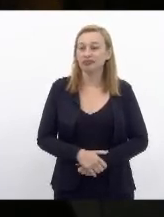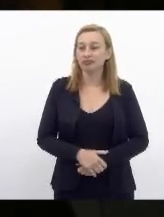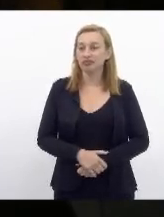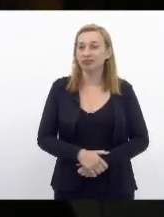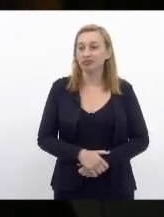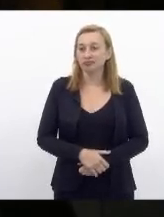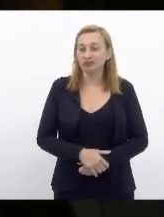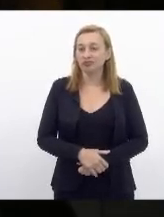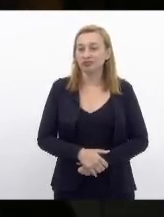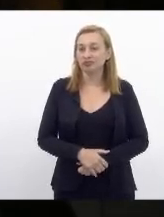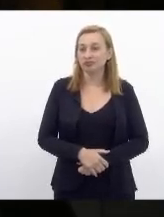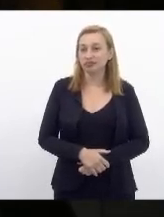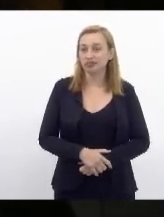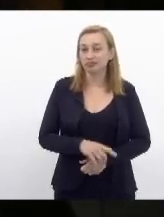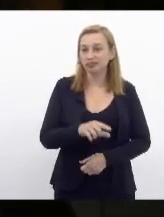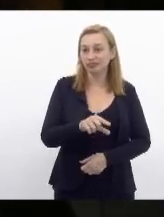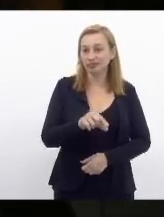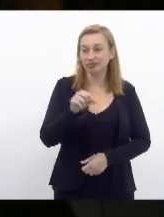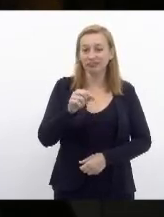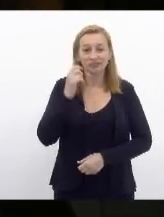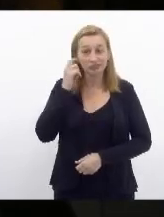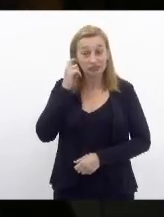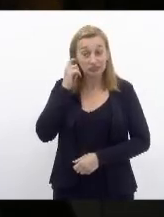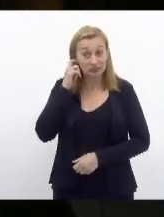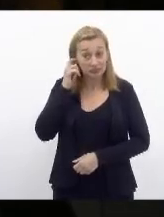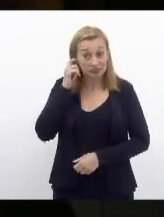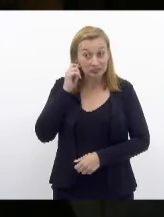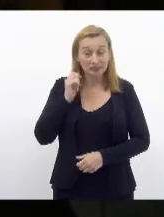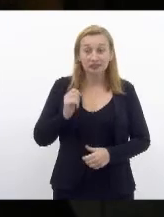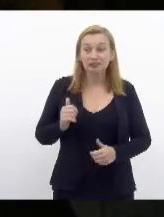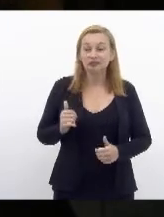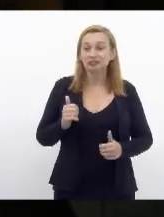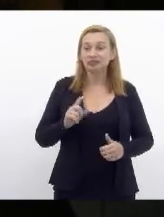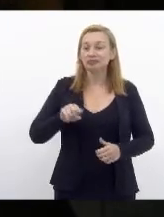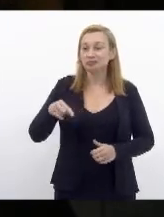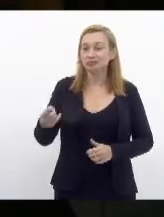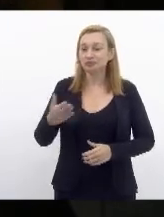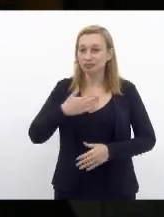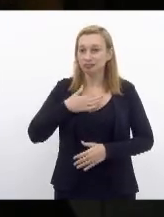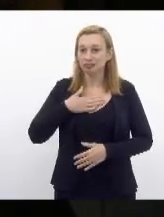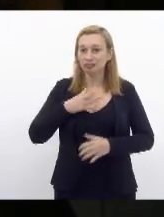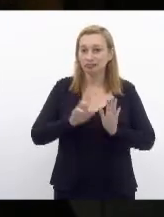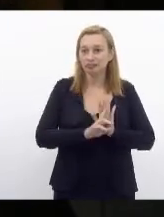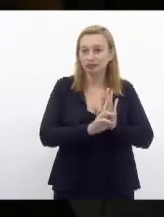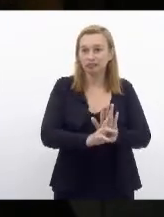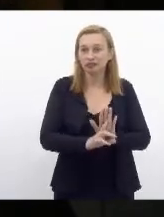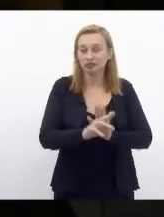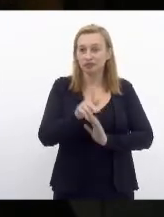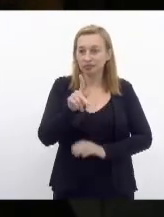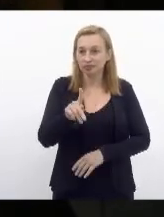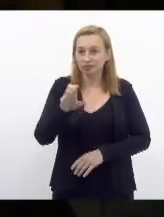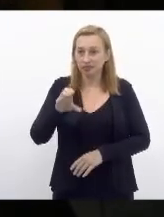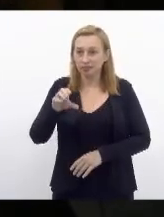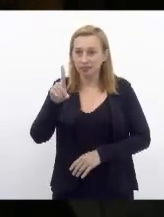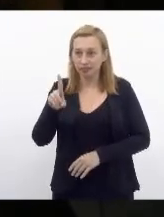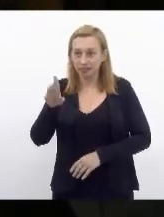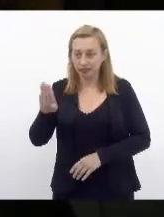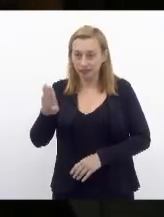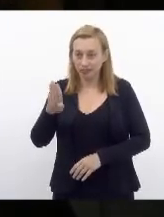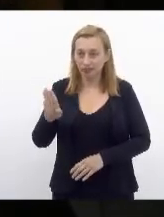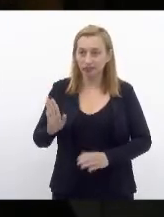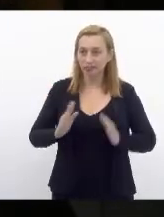ela se elegeu, talvez, um mandato depois de mim, representava o PCdoB nessa casa,